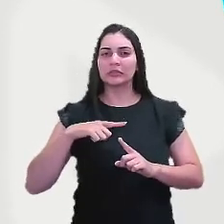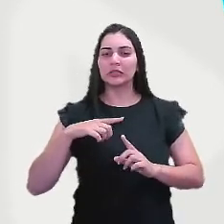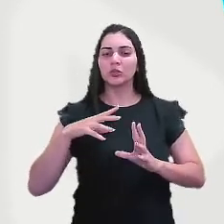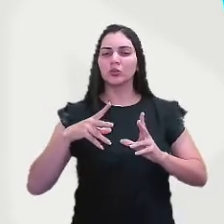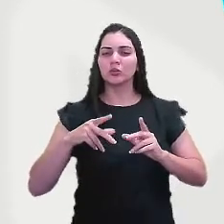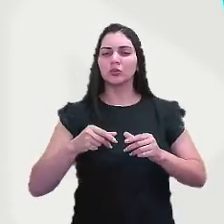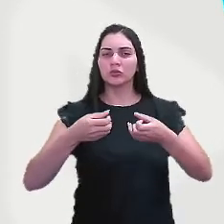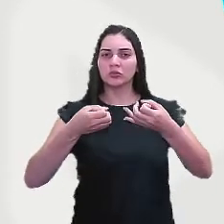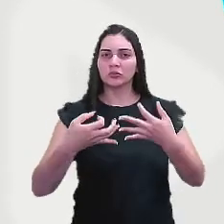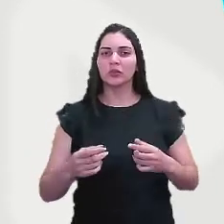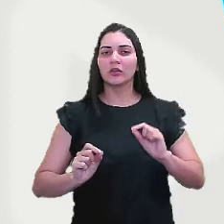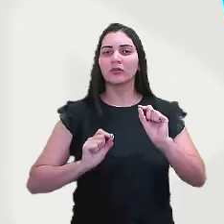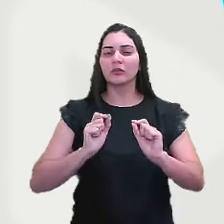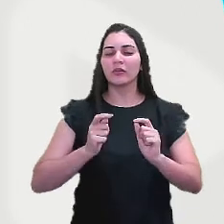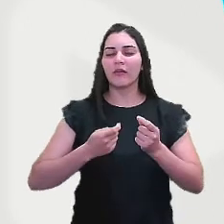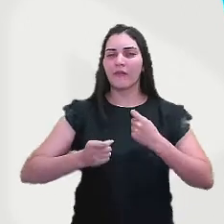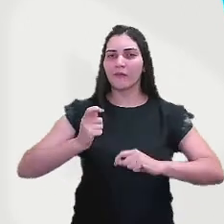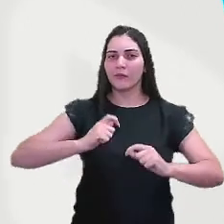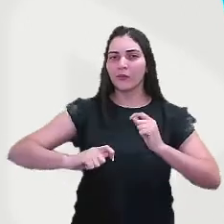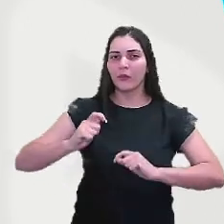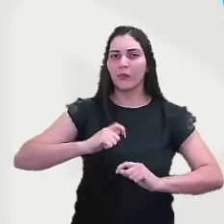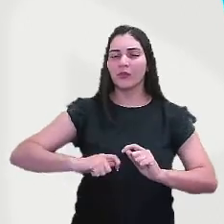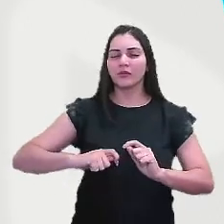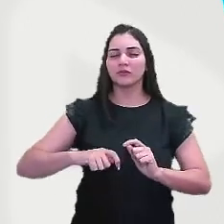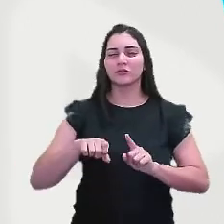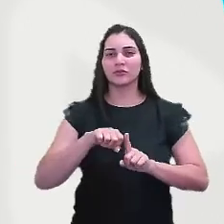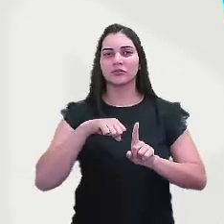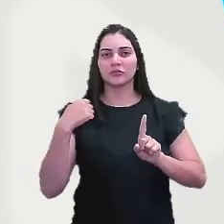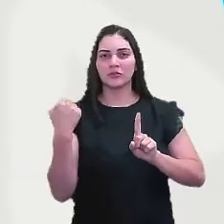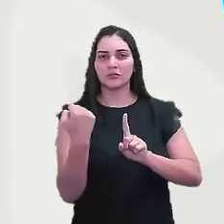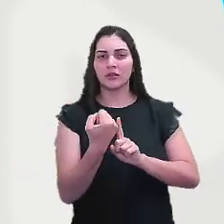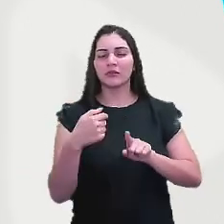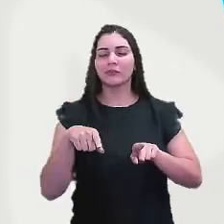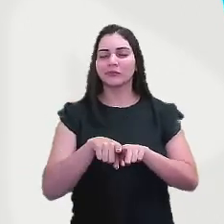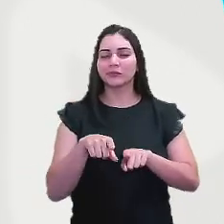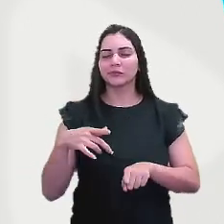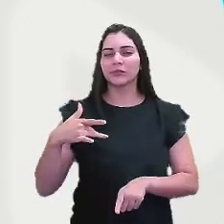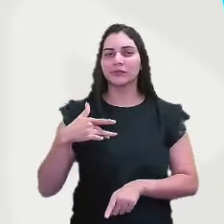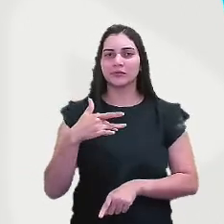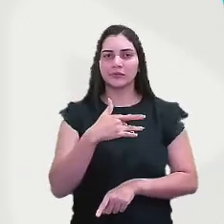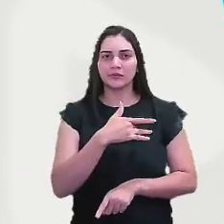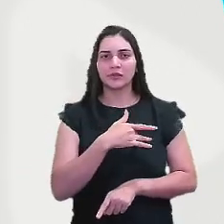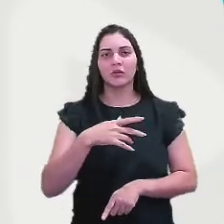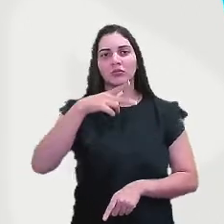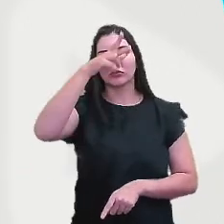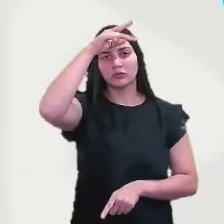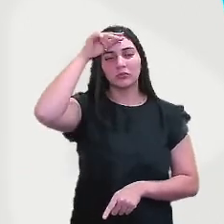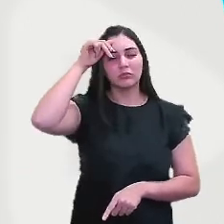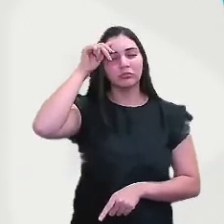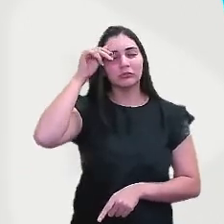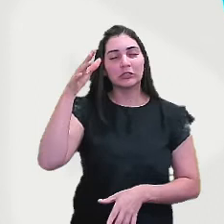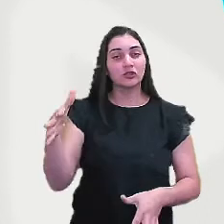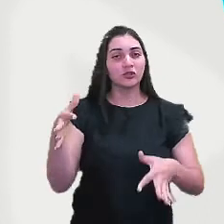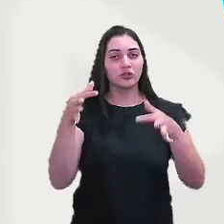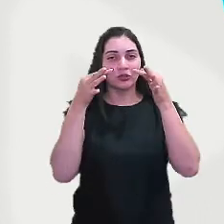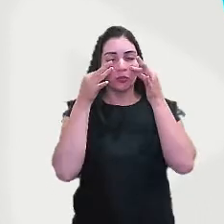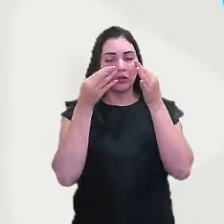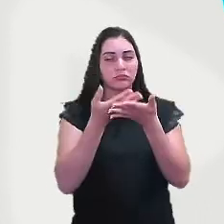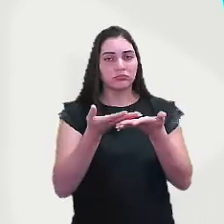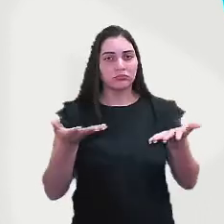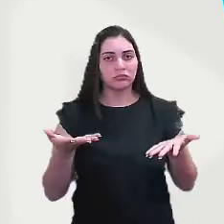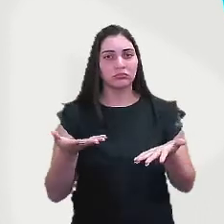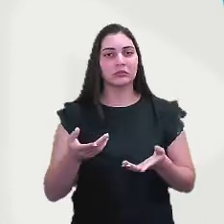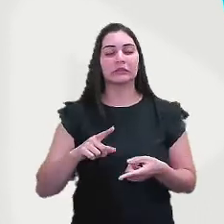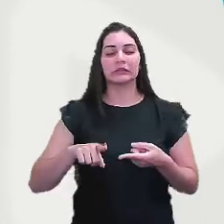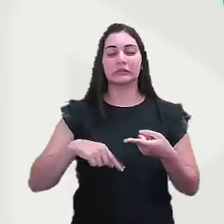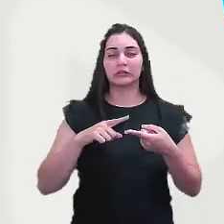com questões econômicas, sociais e de saúde pública. Então, a primeira coisa que eu queria chamar a atenção de vocês é com relação a essa tríade.